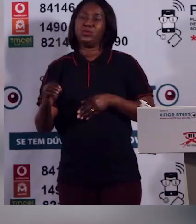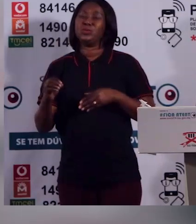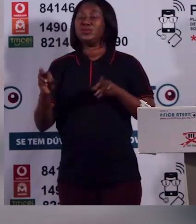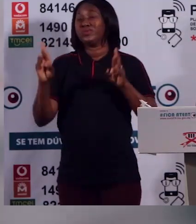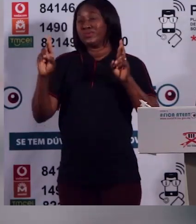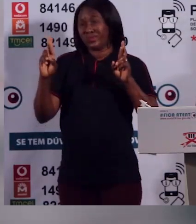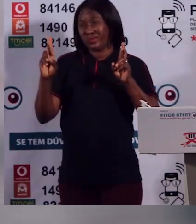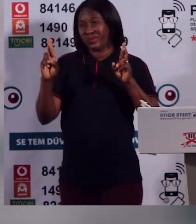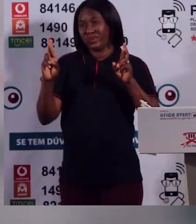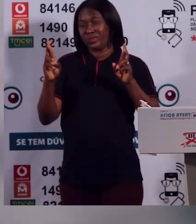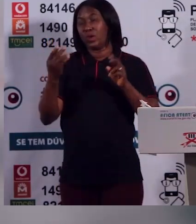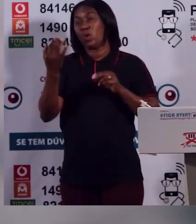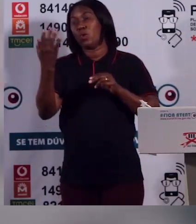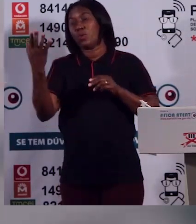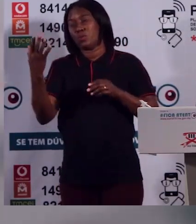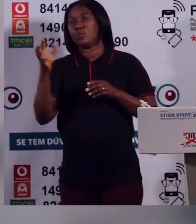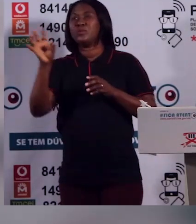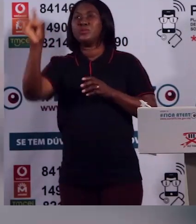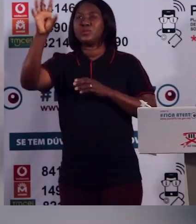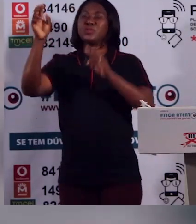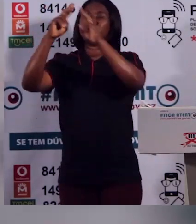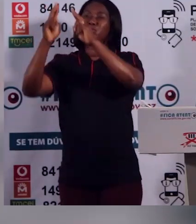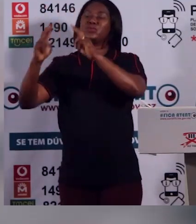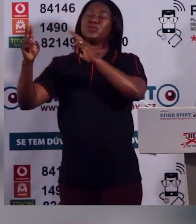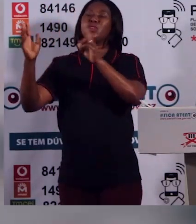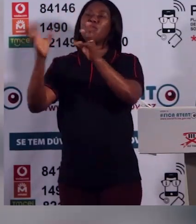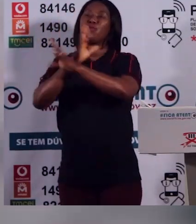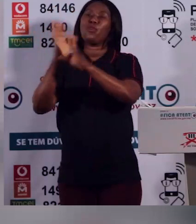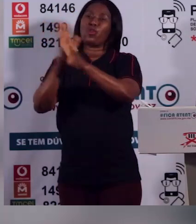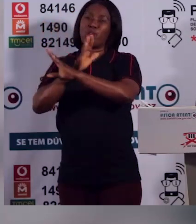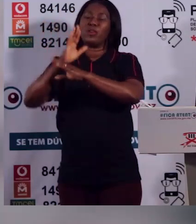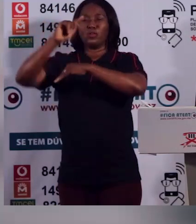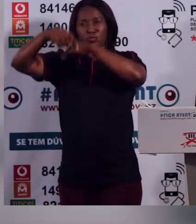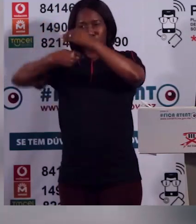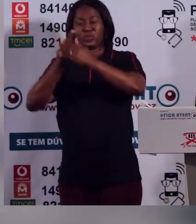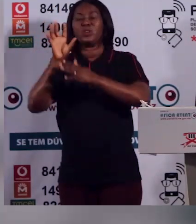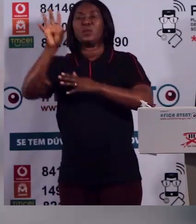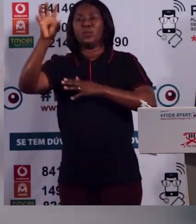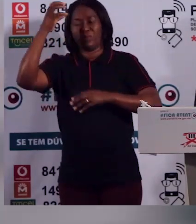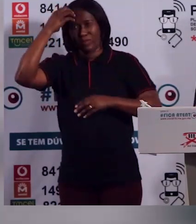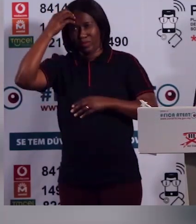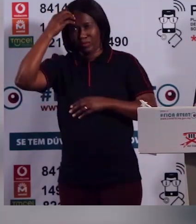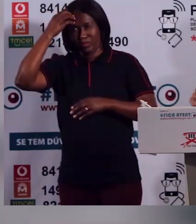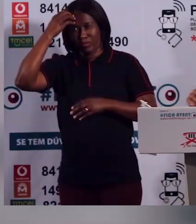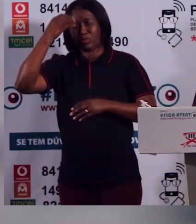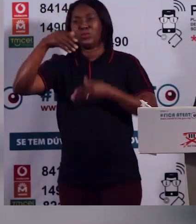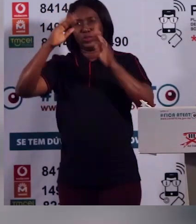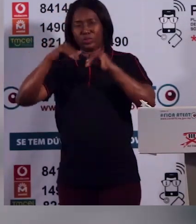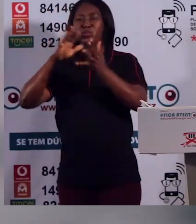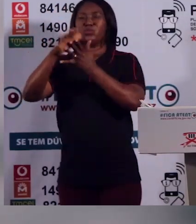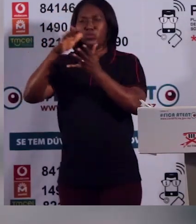de casos importados que entrou através da província de Maputo, e eu vou voltar a falar neste